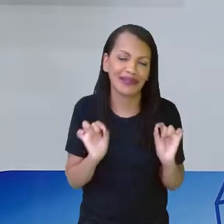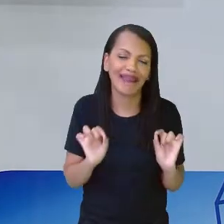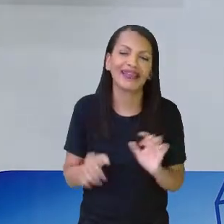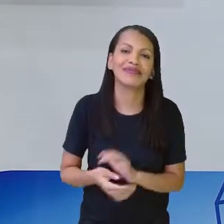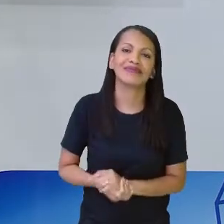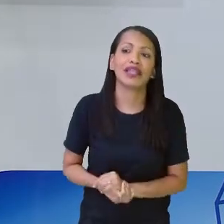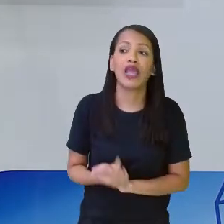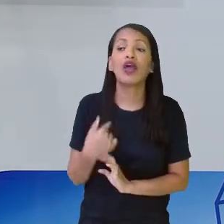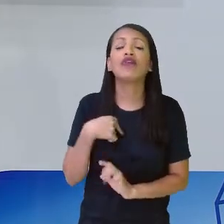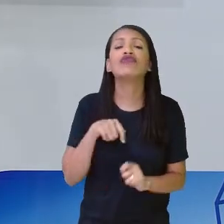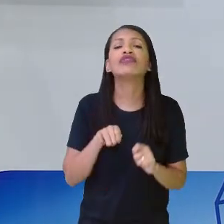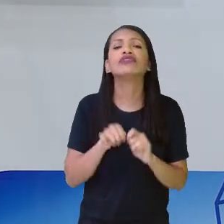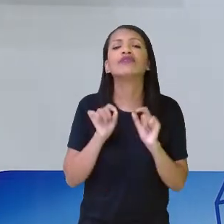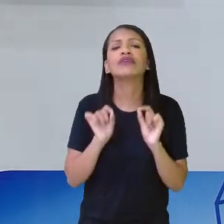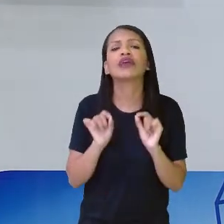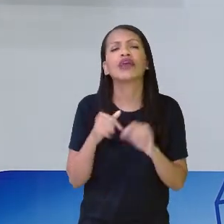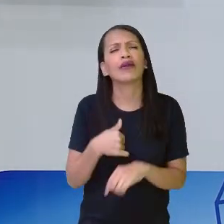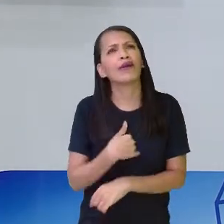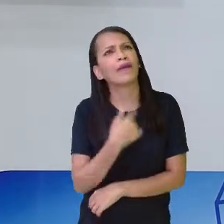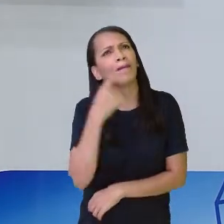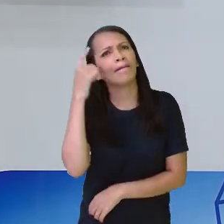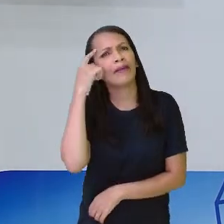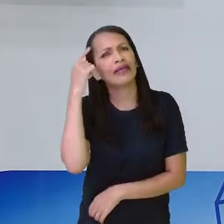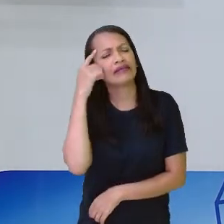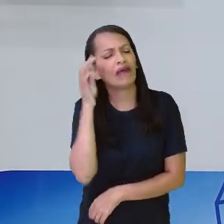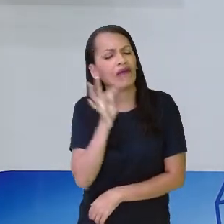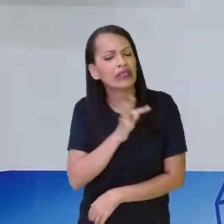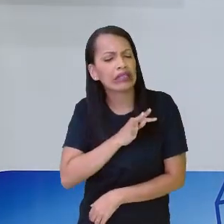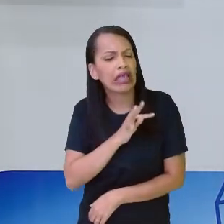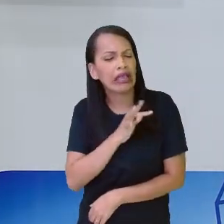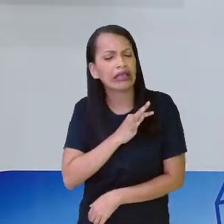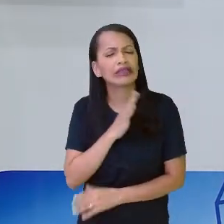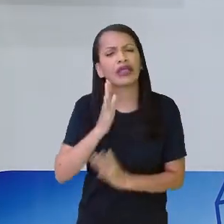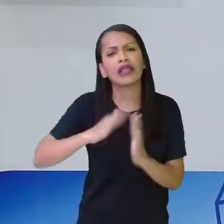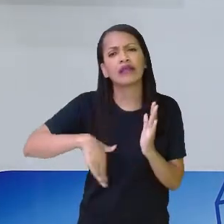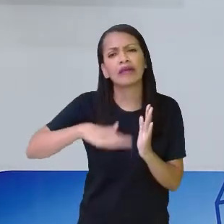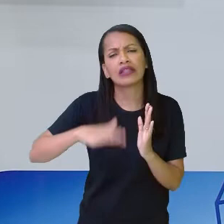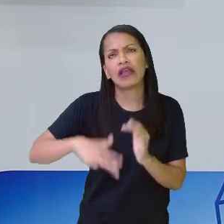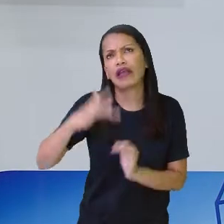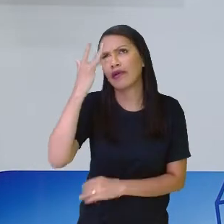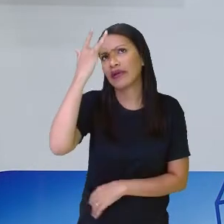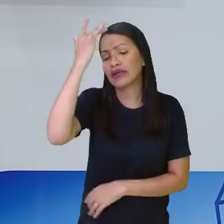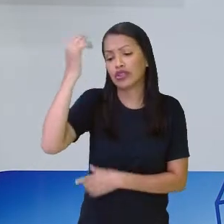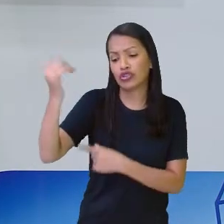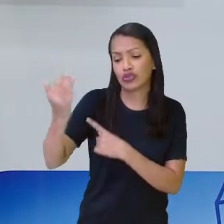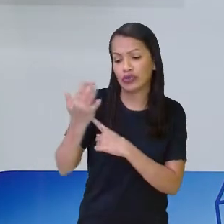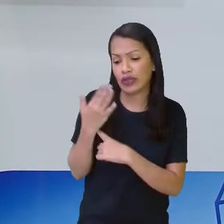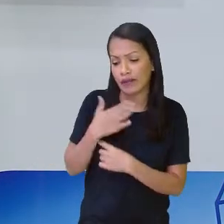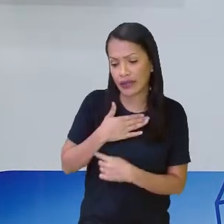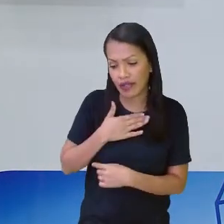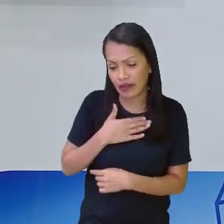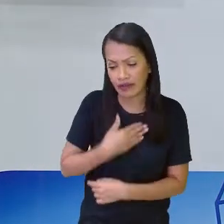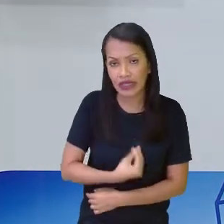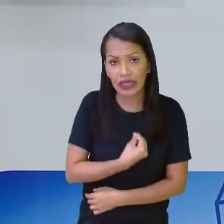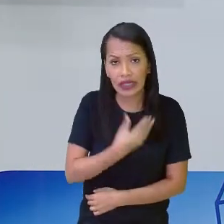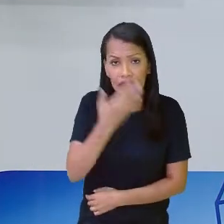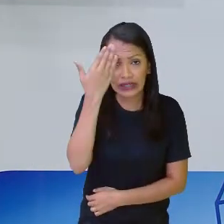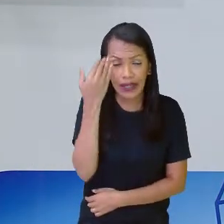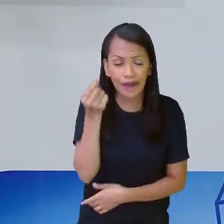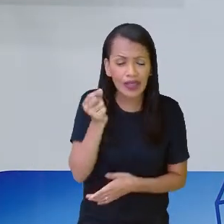Aí, o que é que eu vou fazer? Eu vou pensar aqui em técnicas de pintura para facilitar a minha vida. eu fiz o seguinte, sabe os